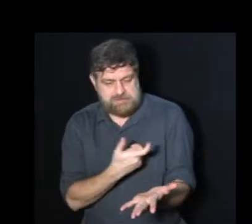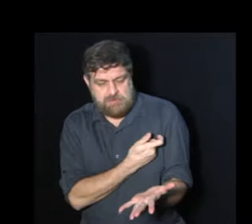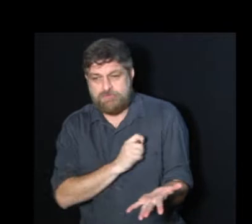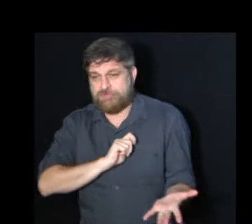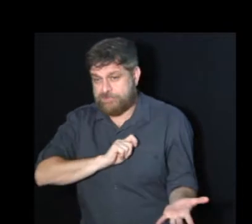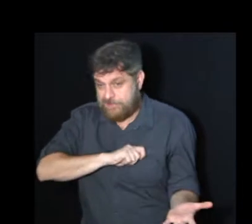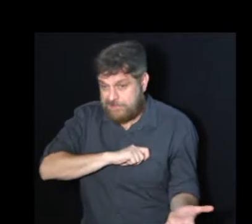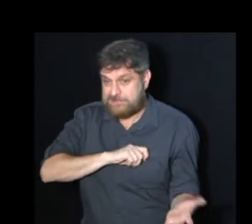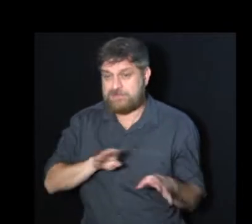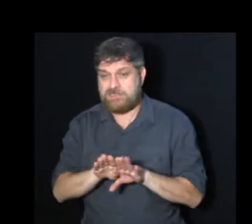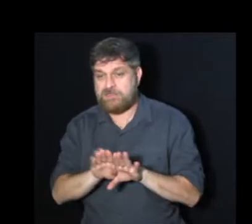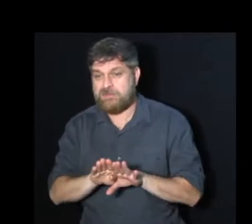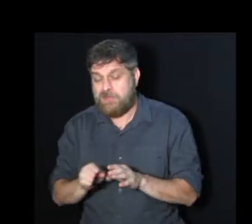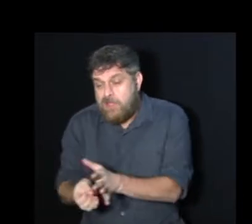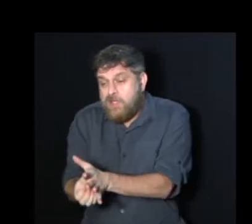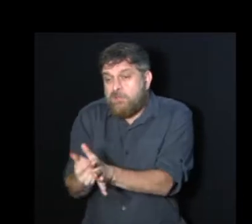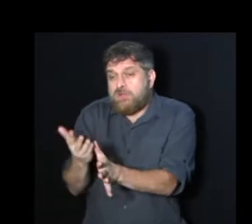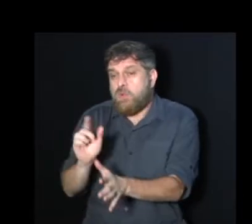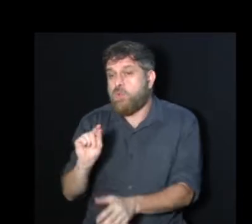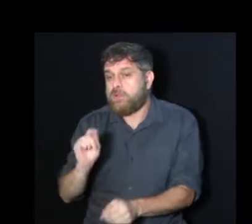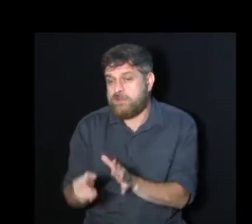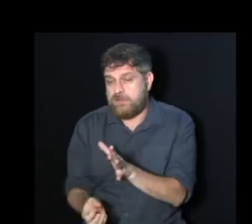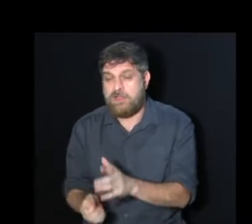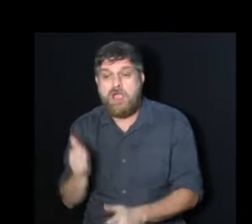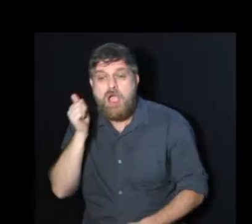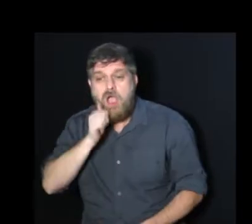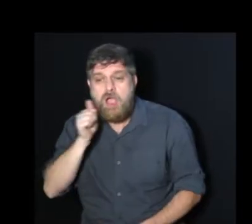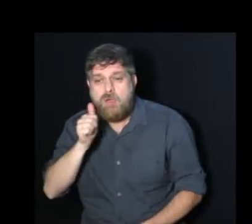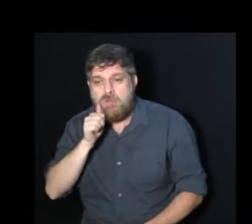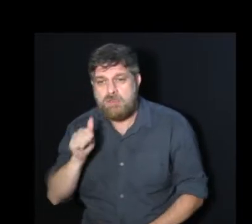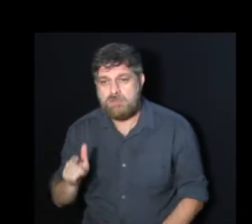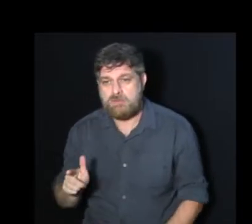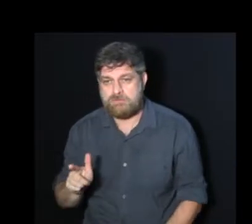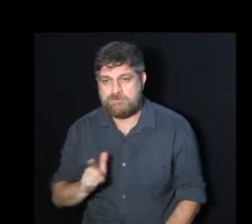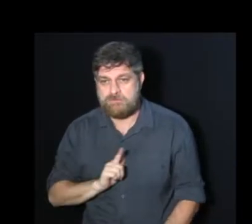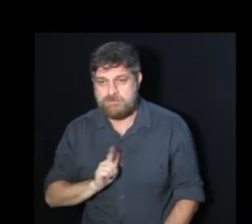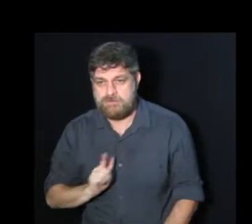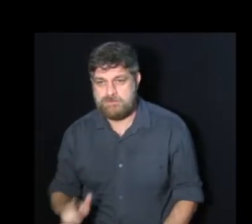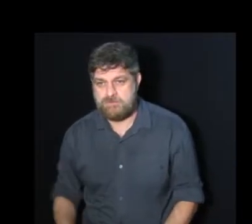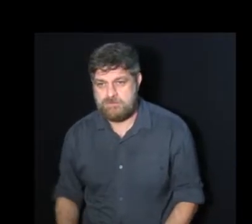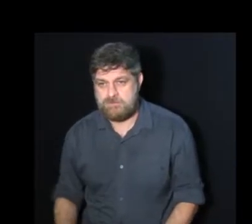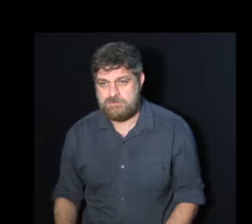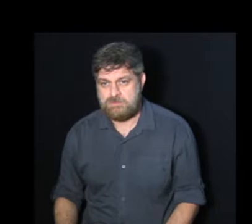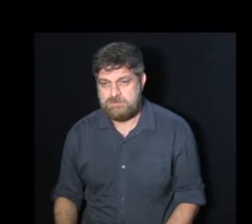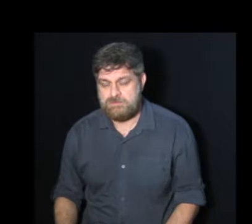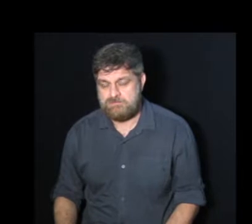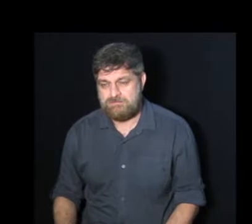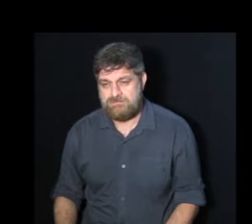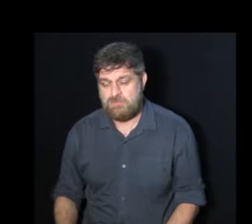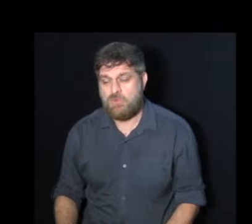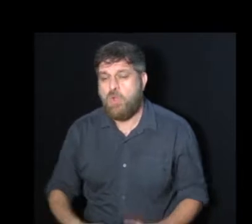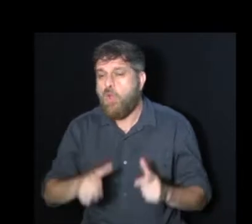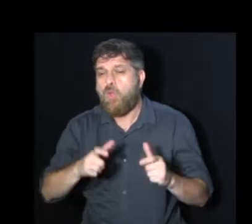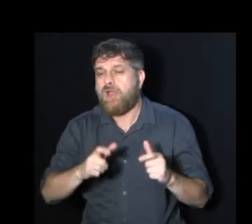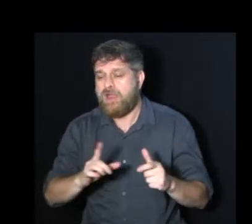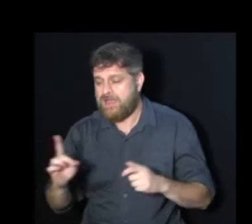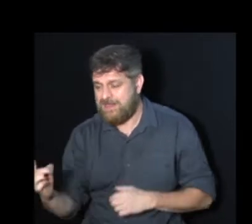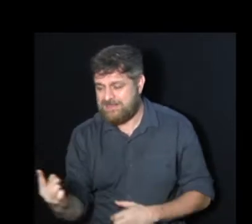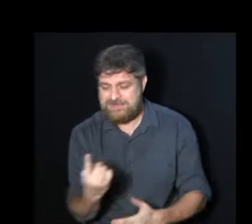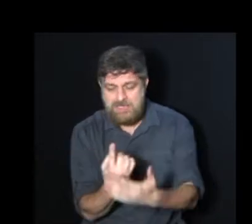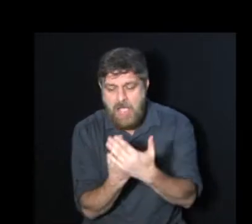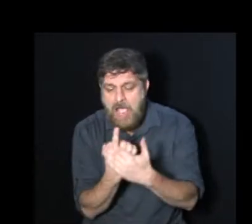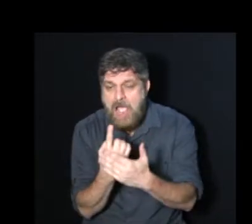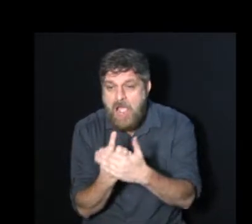e etc., mas muitas vezes essas mulheres chegam onde elas se sentem mais acolhidas.